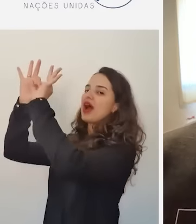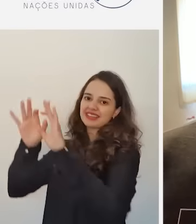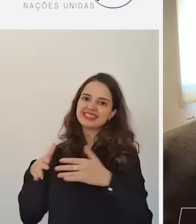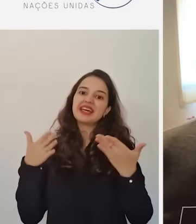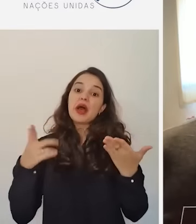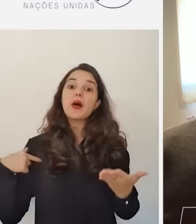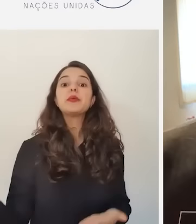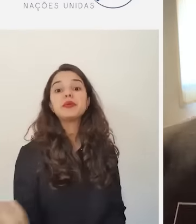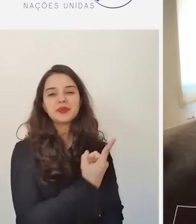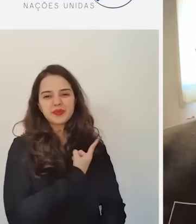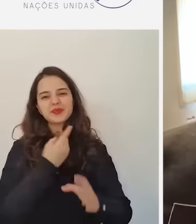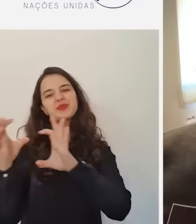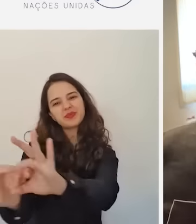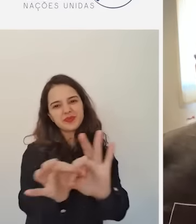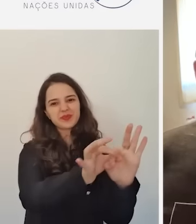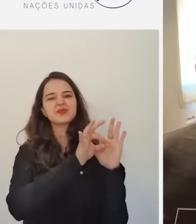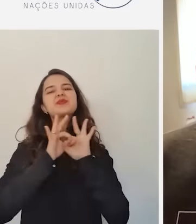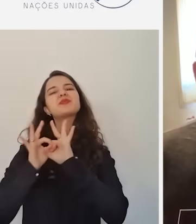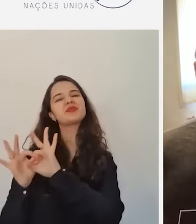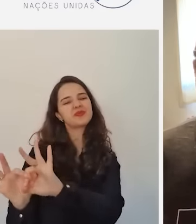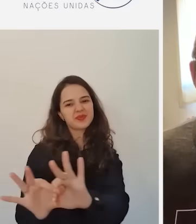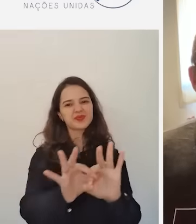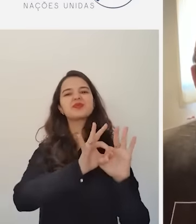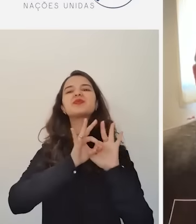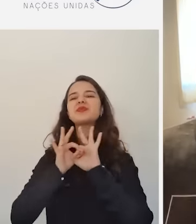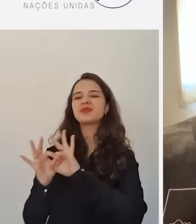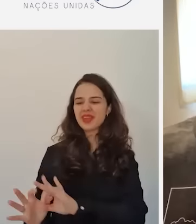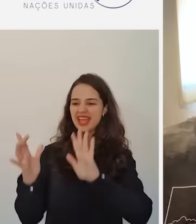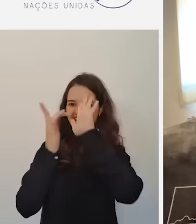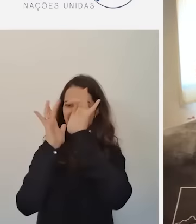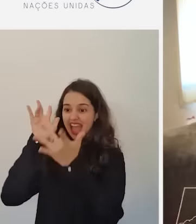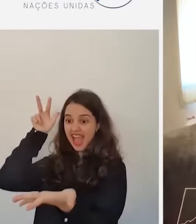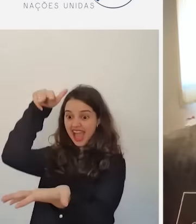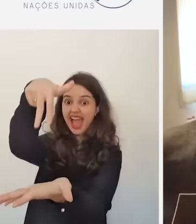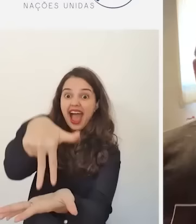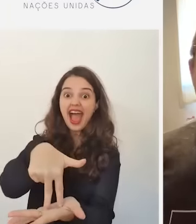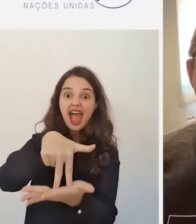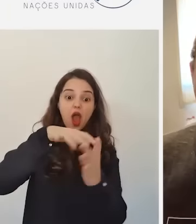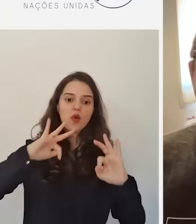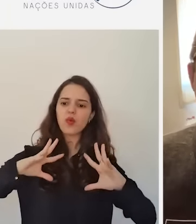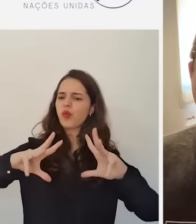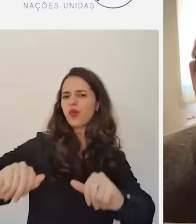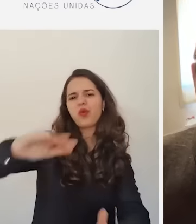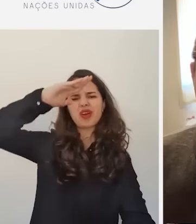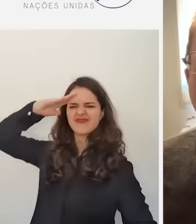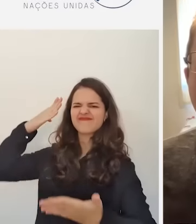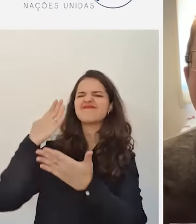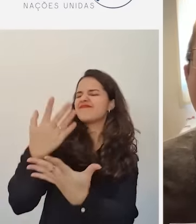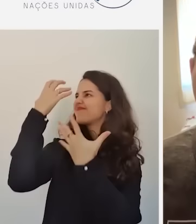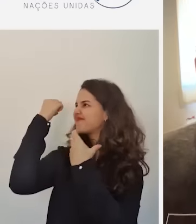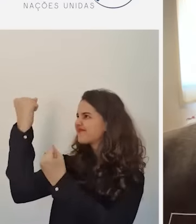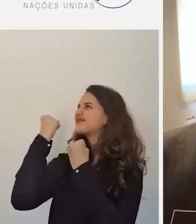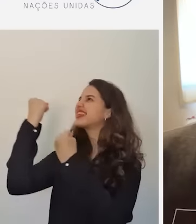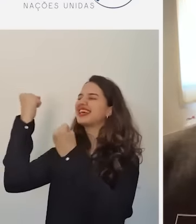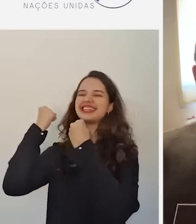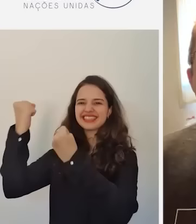ser um para que o mundo creia que o pai o enviou temos que ser